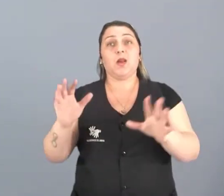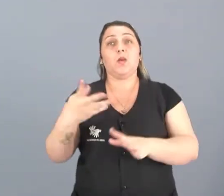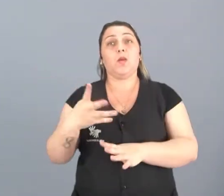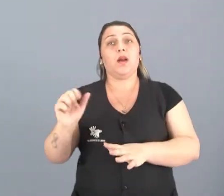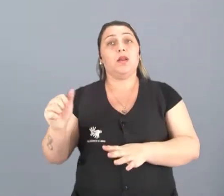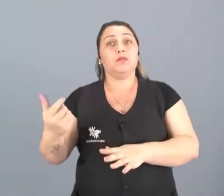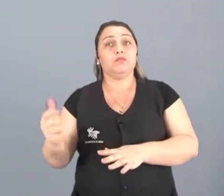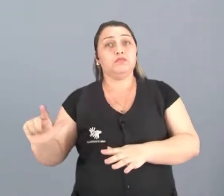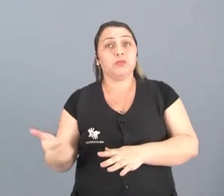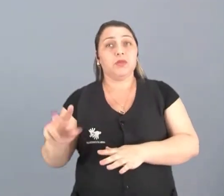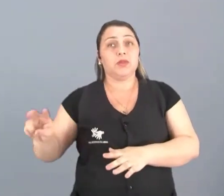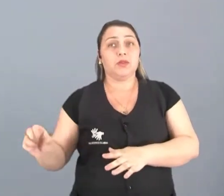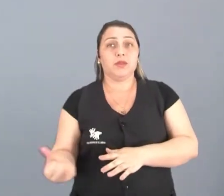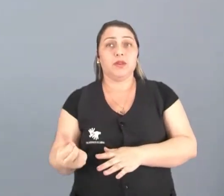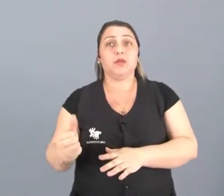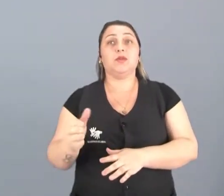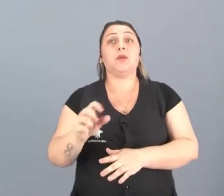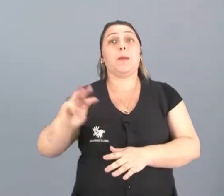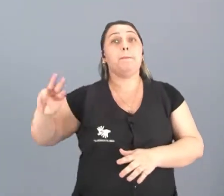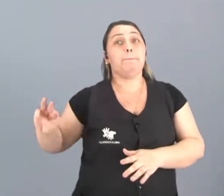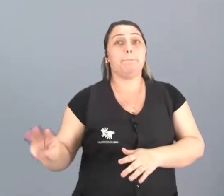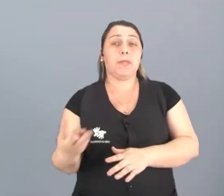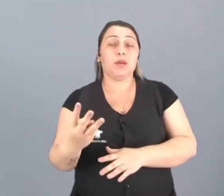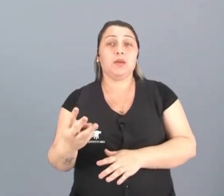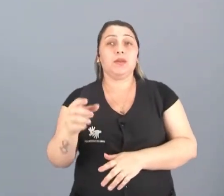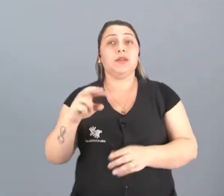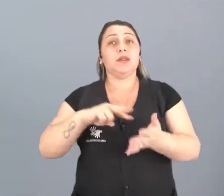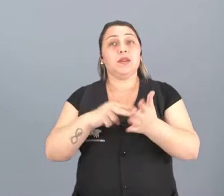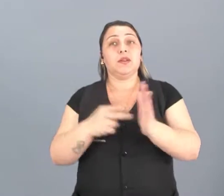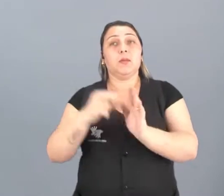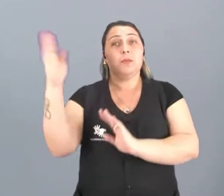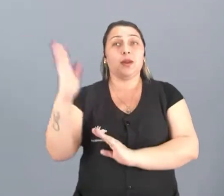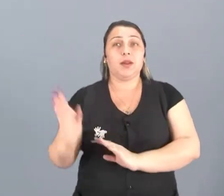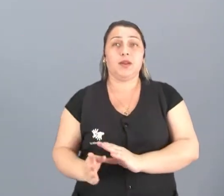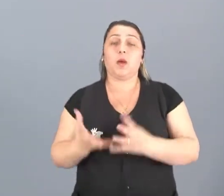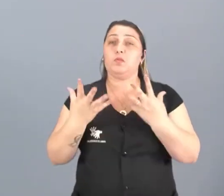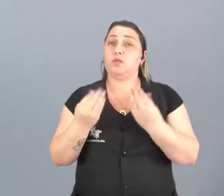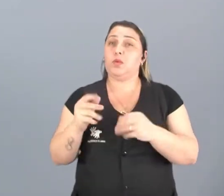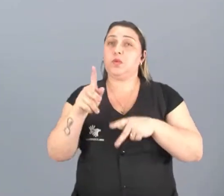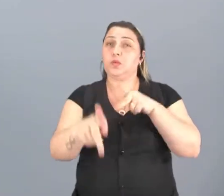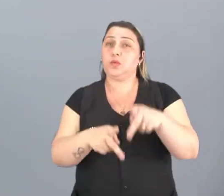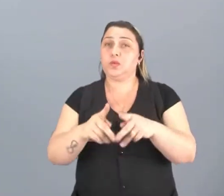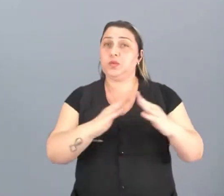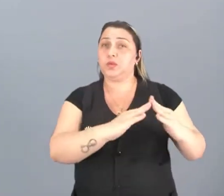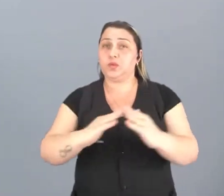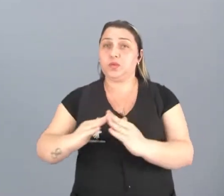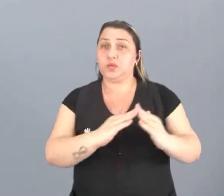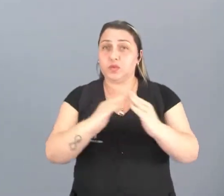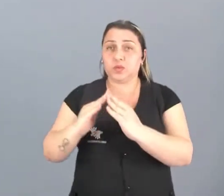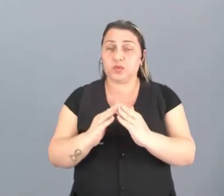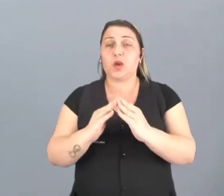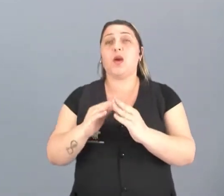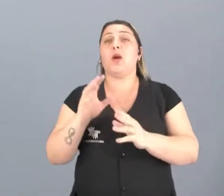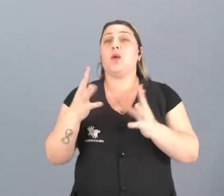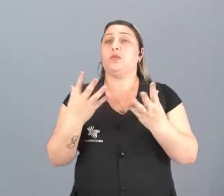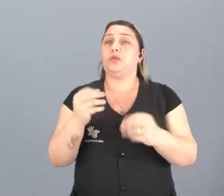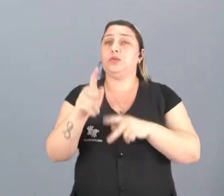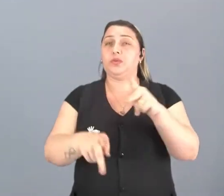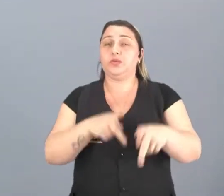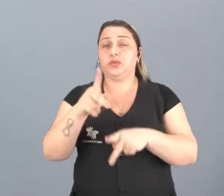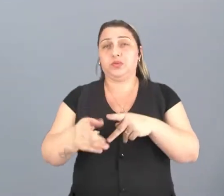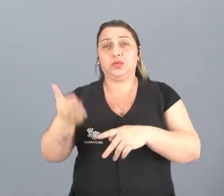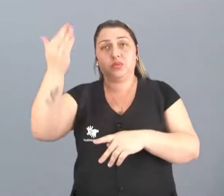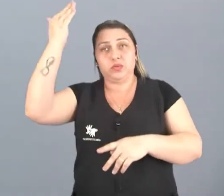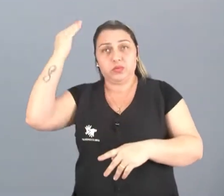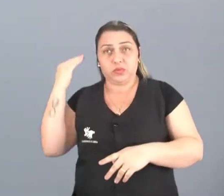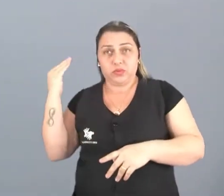6, gente, estava na casa dos milhões, Significa que o Brasil era muito ocupado, o Brasil era muito povoado naquela